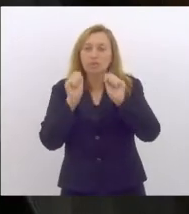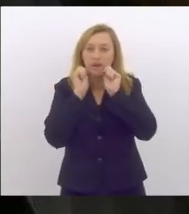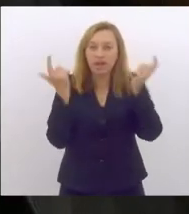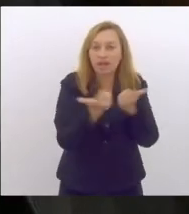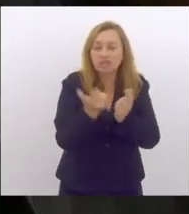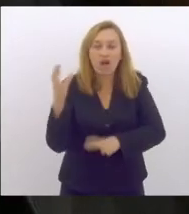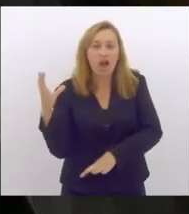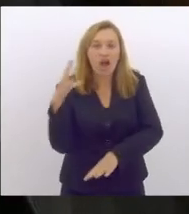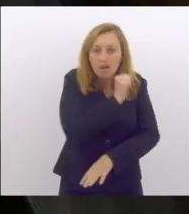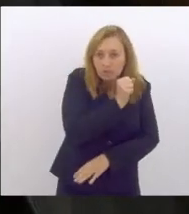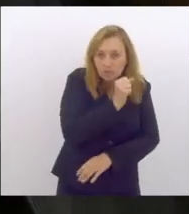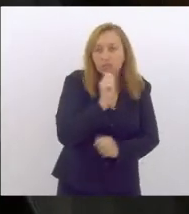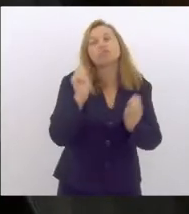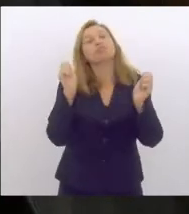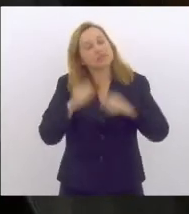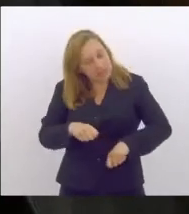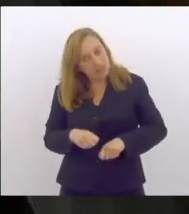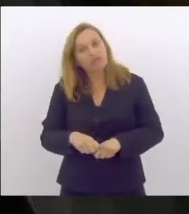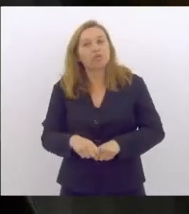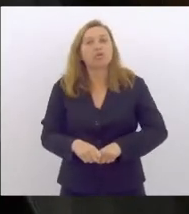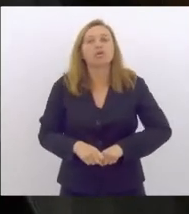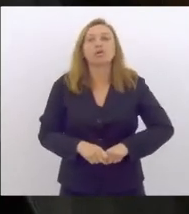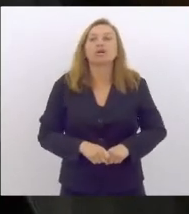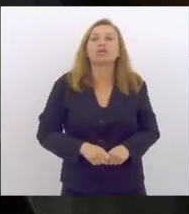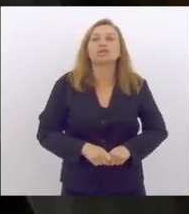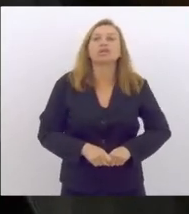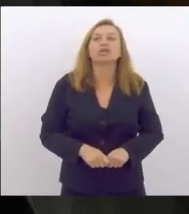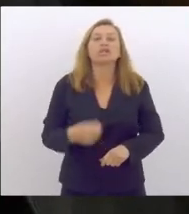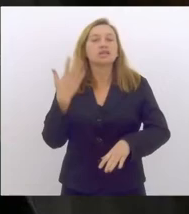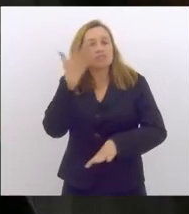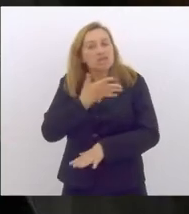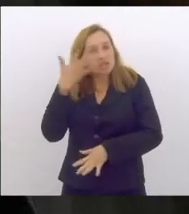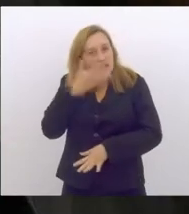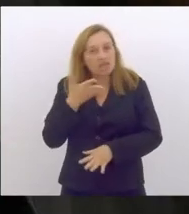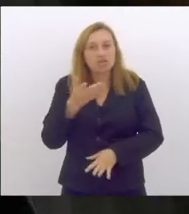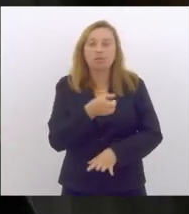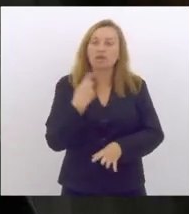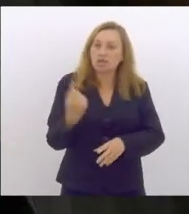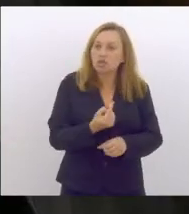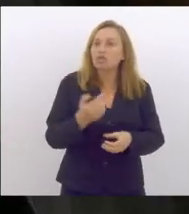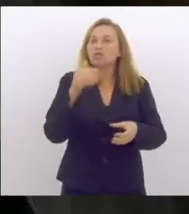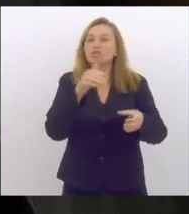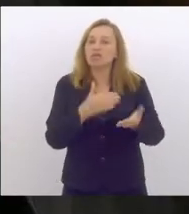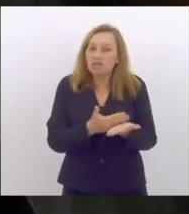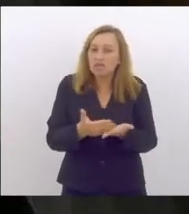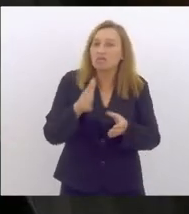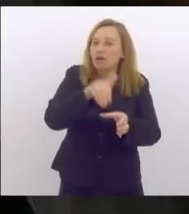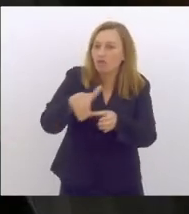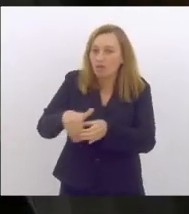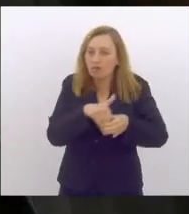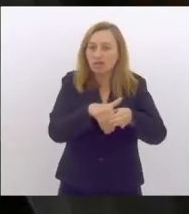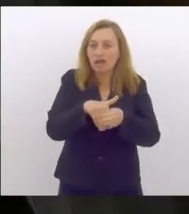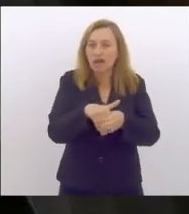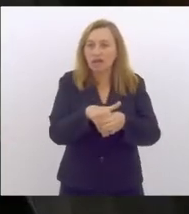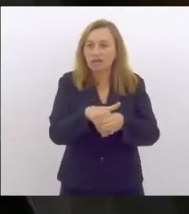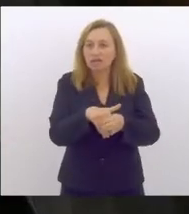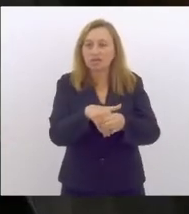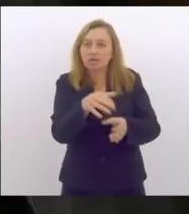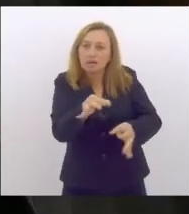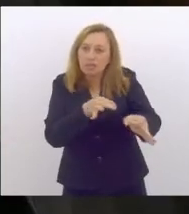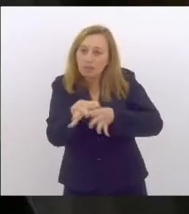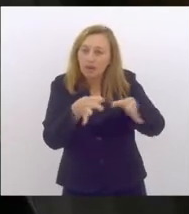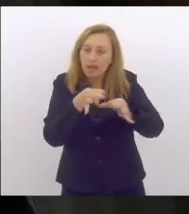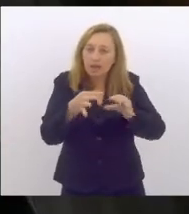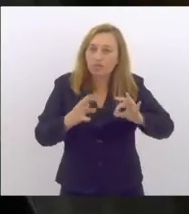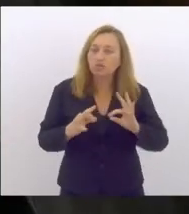rápido possível mais rápido possível esta mensagem para que a gente volte disciplina Esse regime de